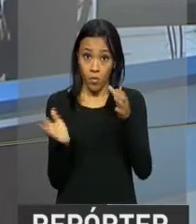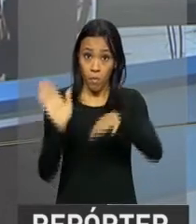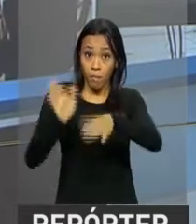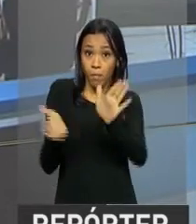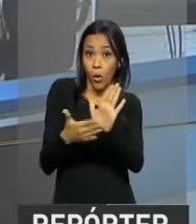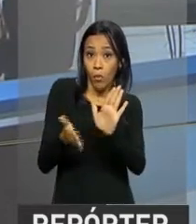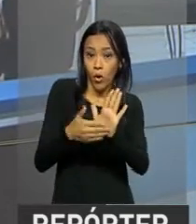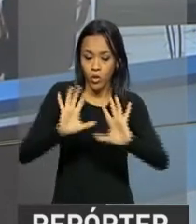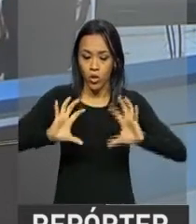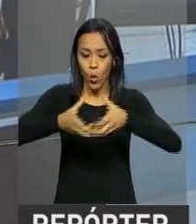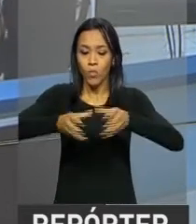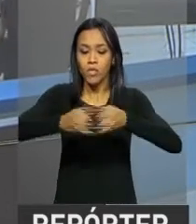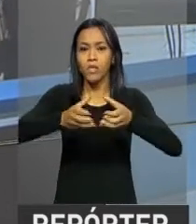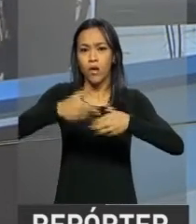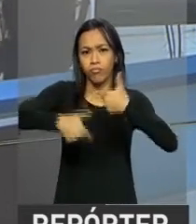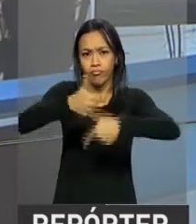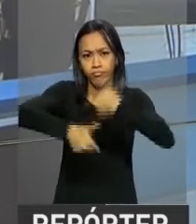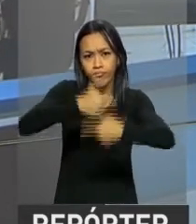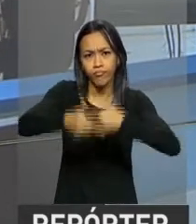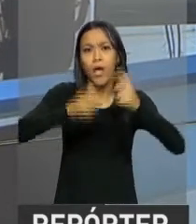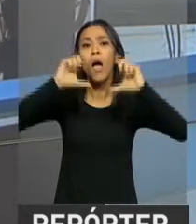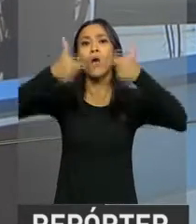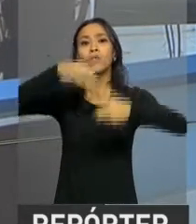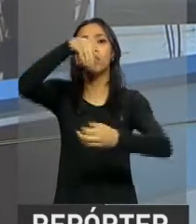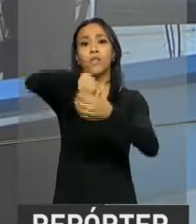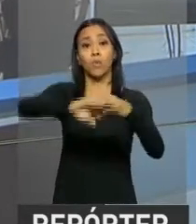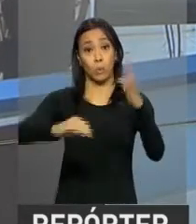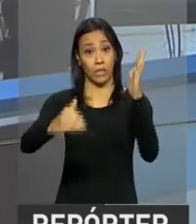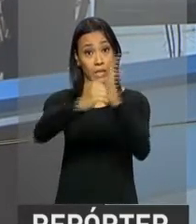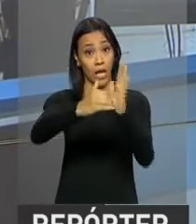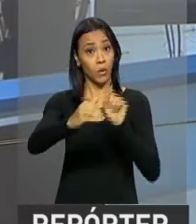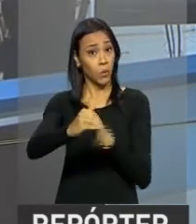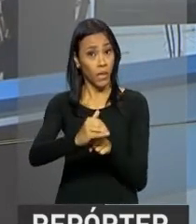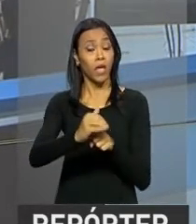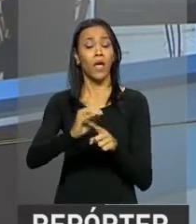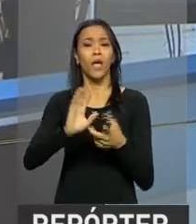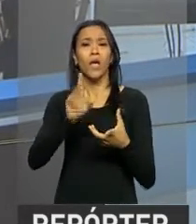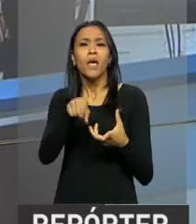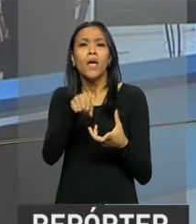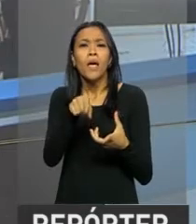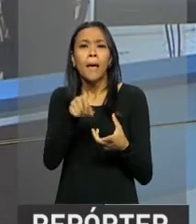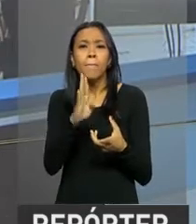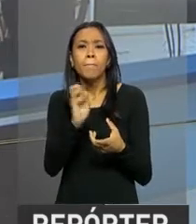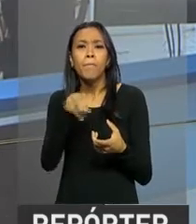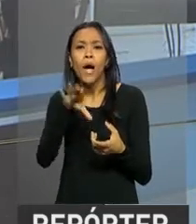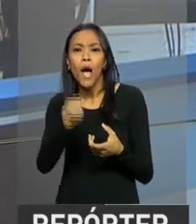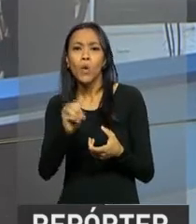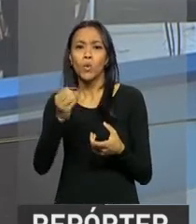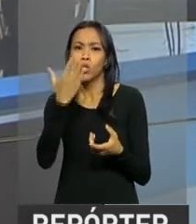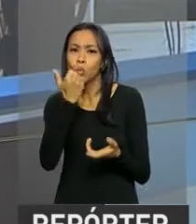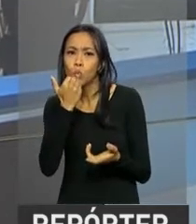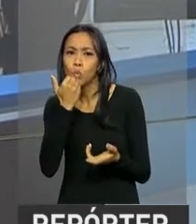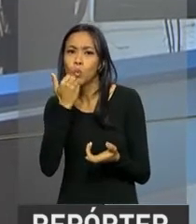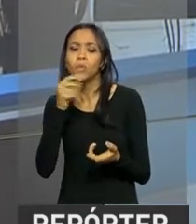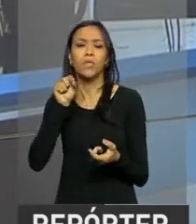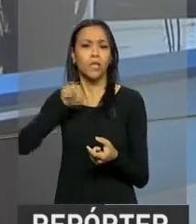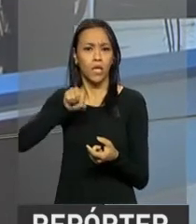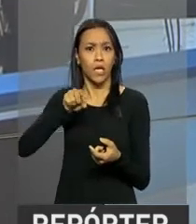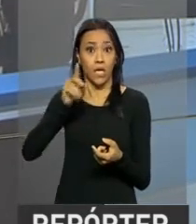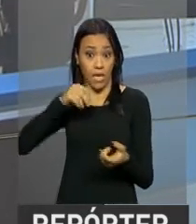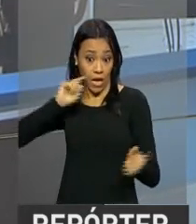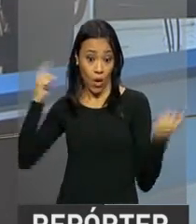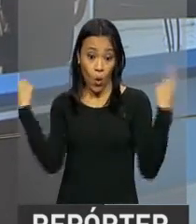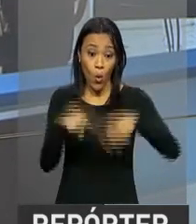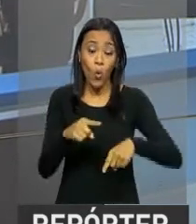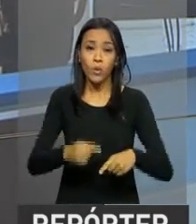e reforma agrária do senado a inclusão dos bancos de alimentos nos diversos projetos de lei que tratam do combate